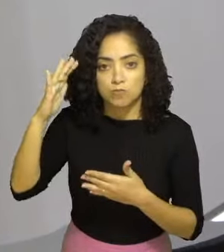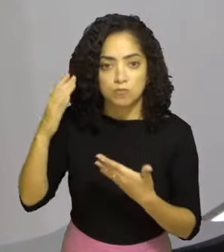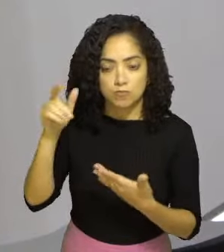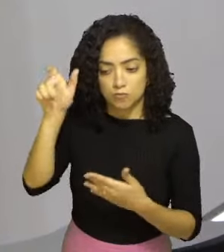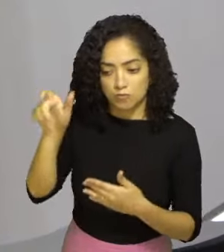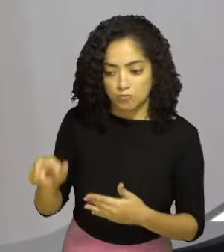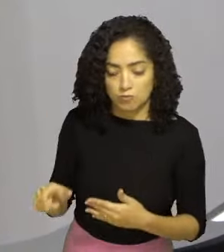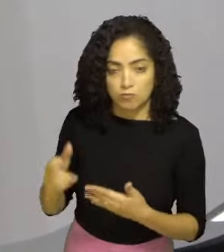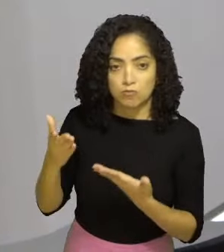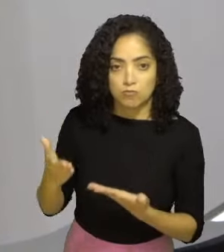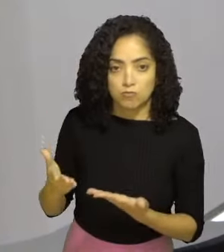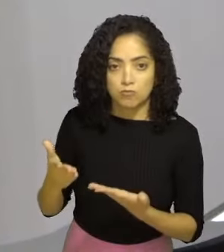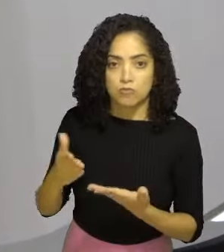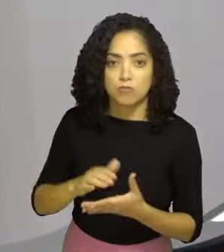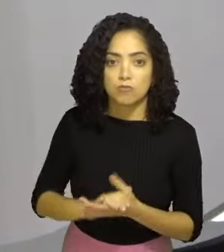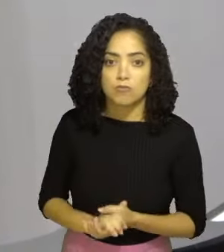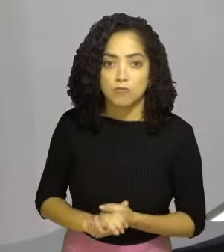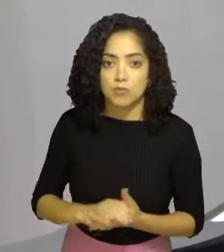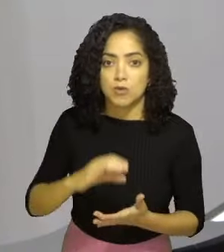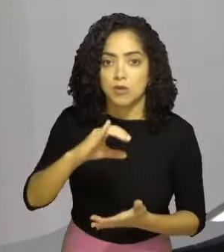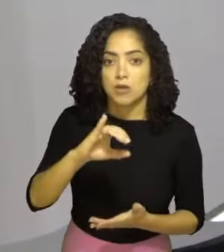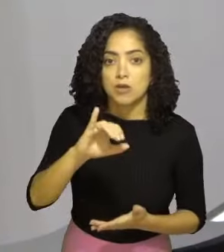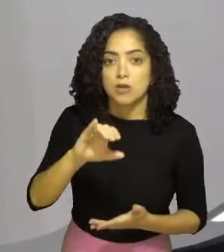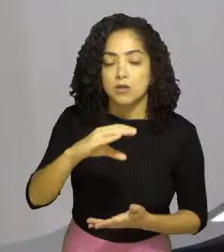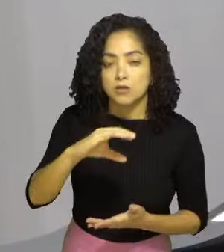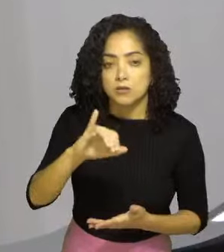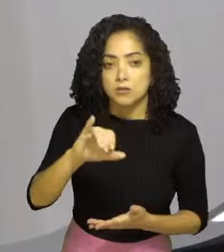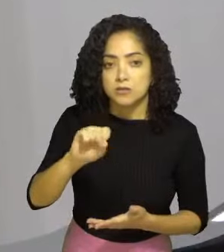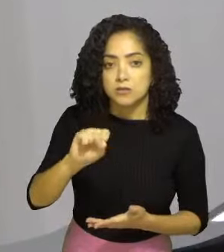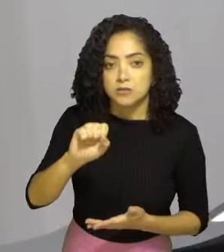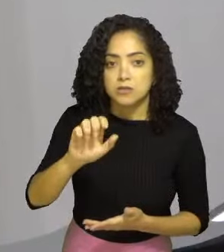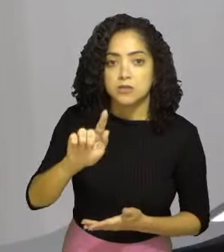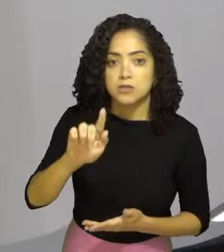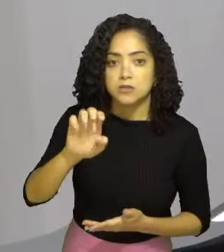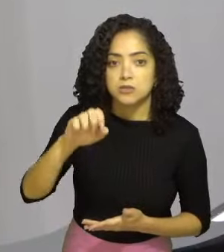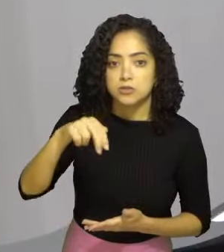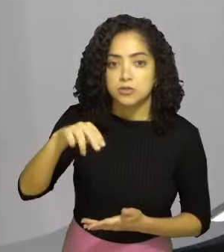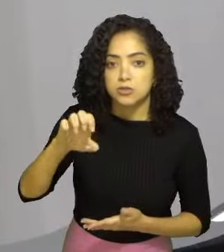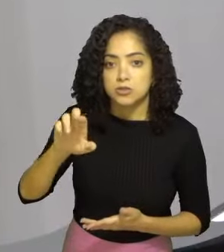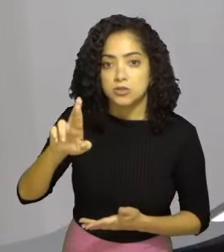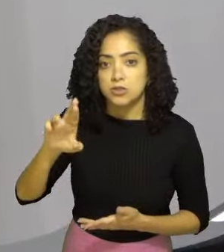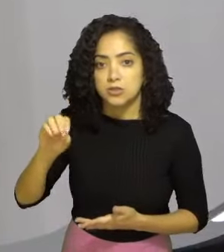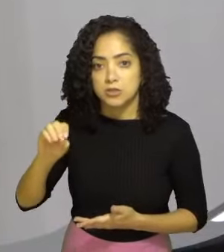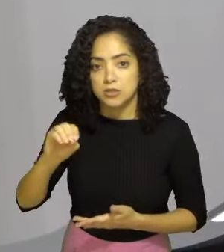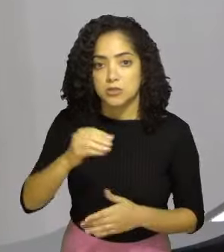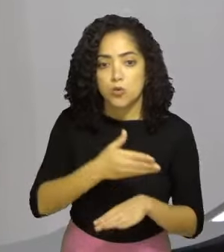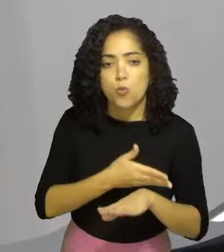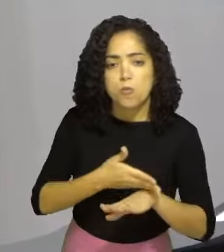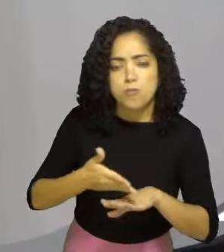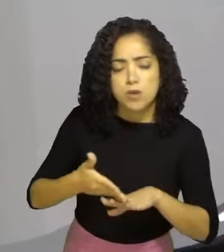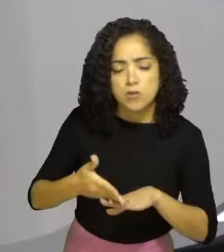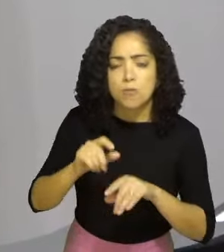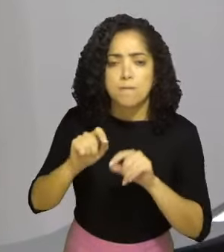homem cisgênero branco? O fato é que esse